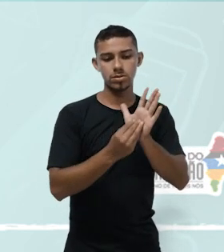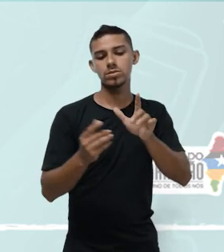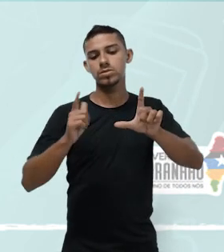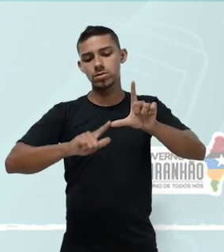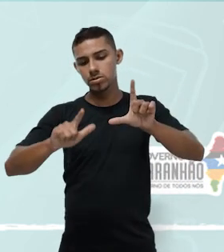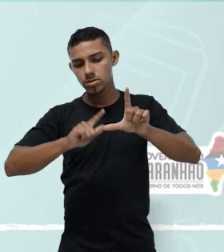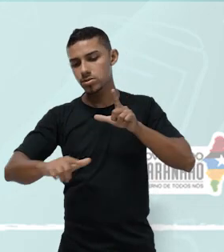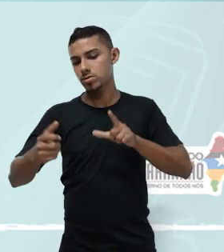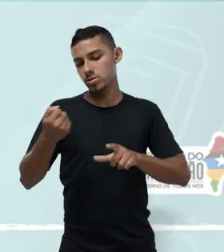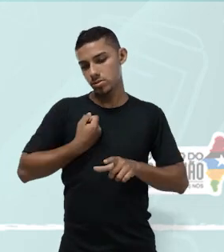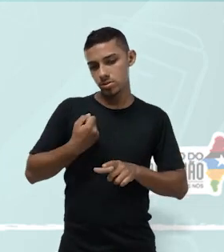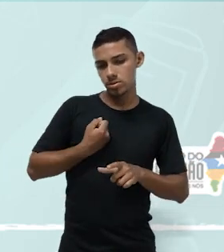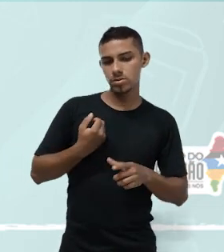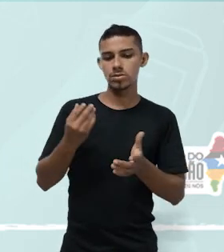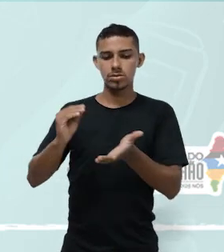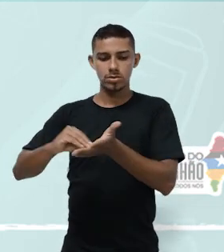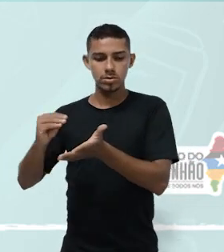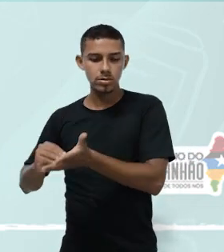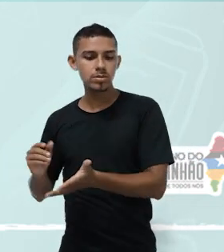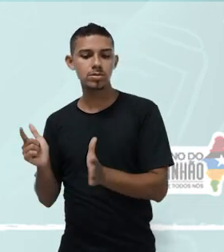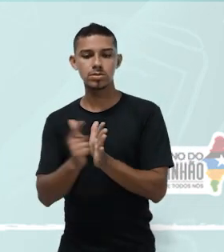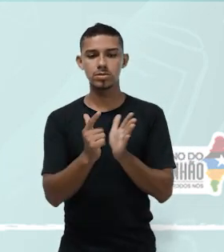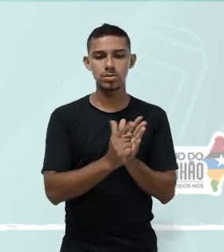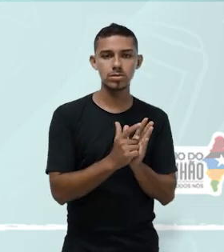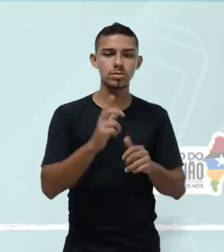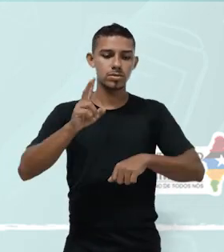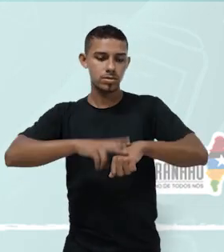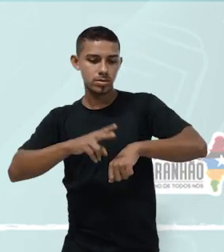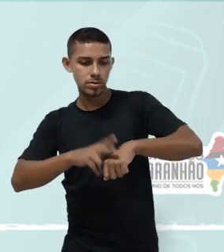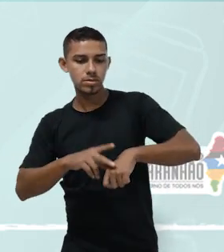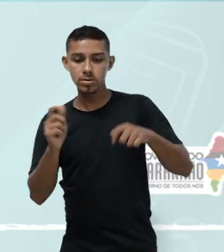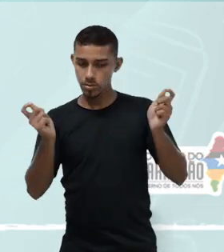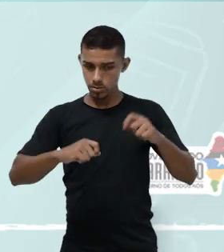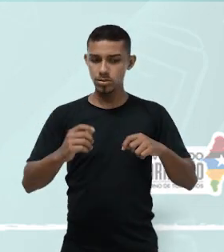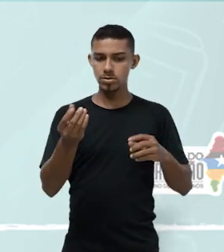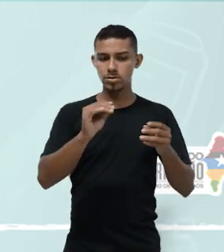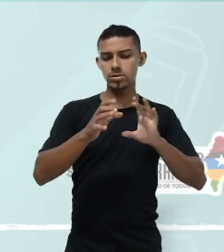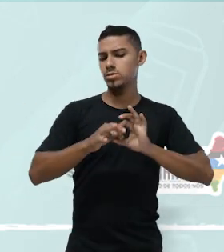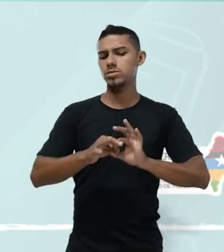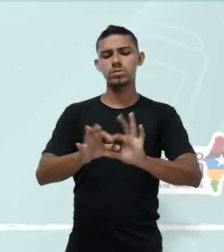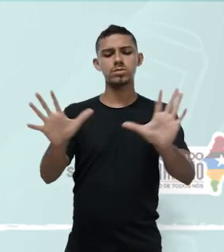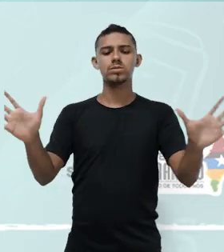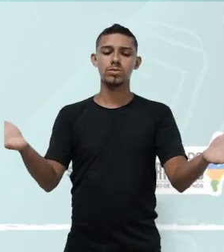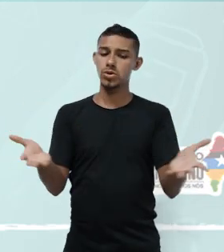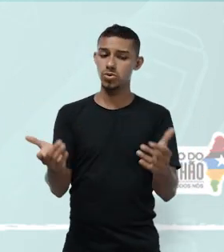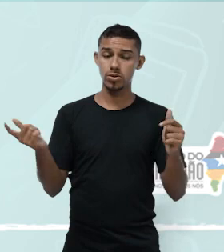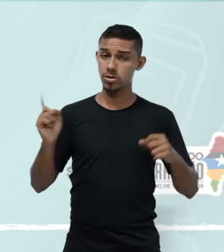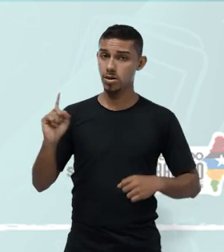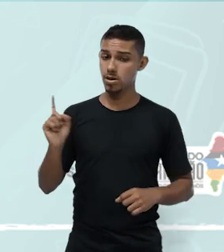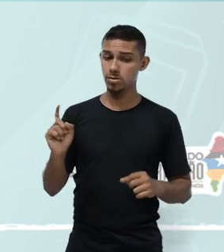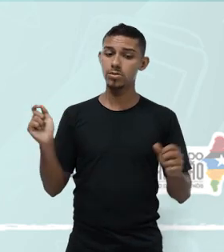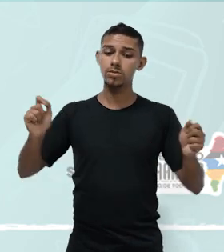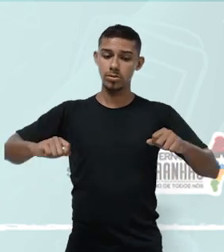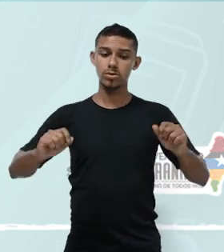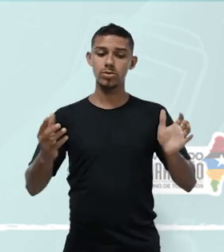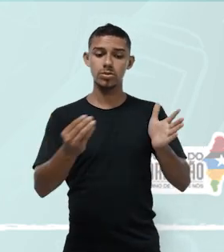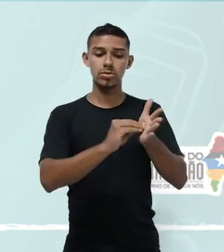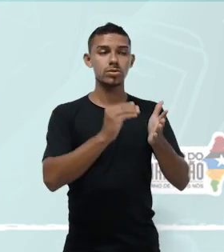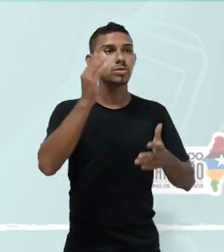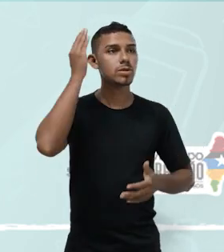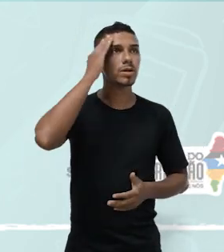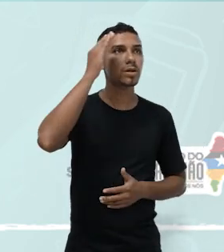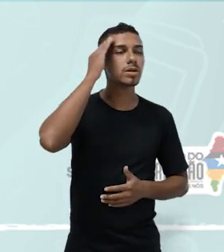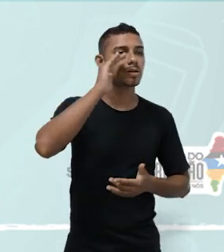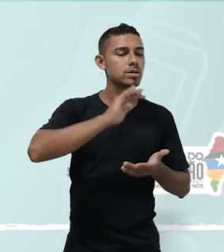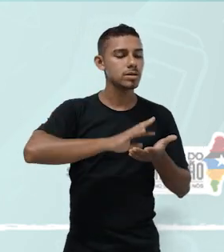de papéis, vidro, outros materiais, e a pessoa tinha liberdade, na época, hoje não, de tocar na obra e entender